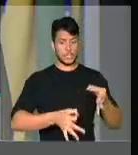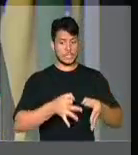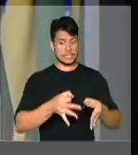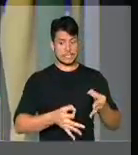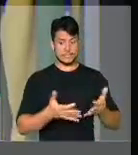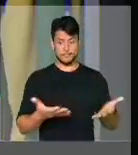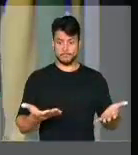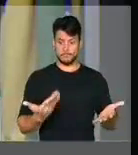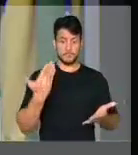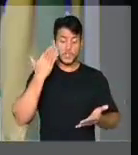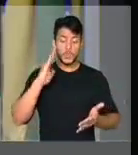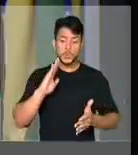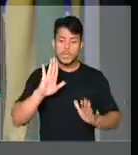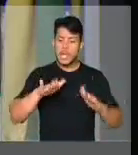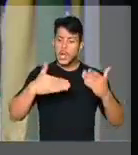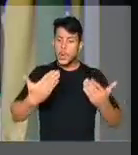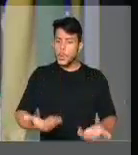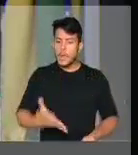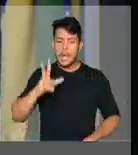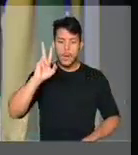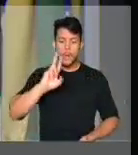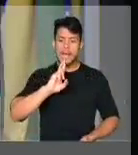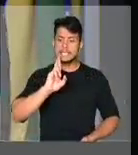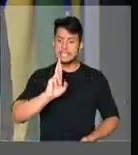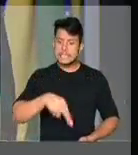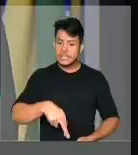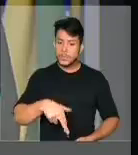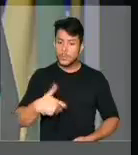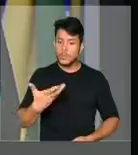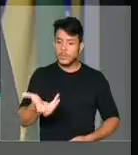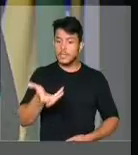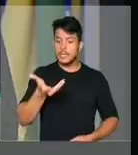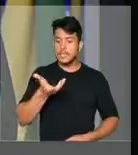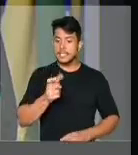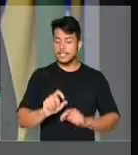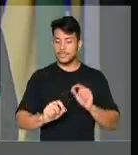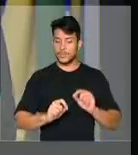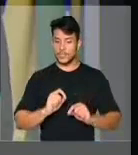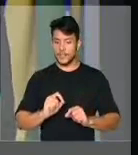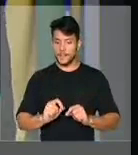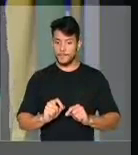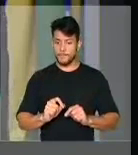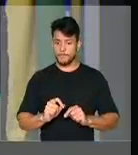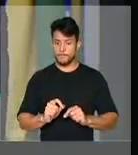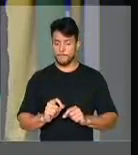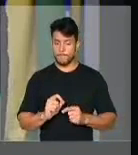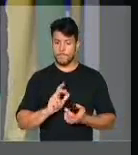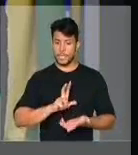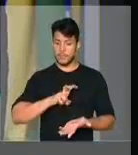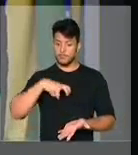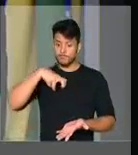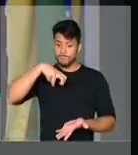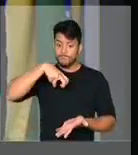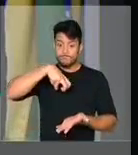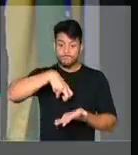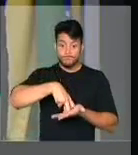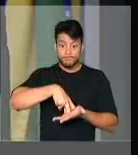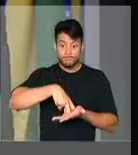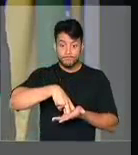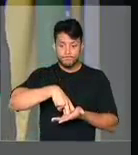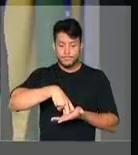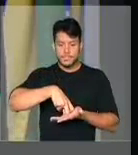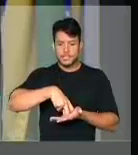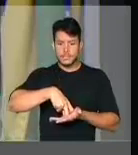instância, não sei por quais razões, preferiu me condenar tendo